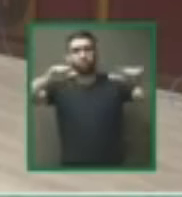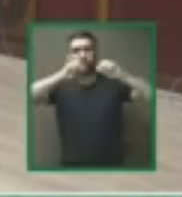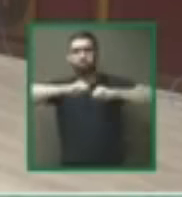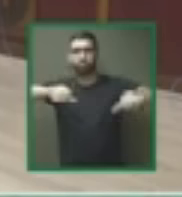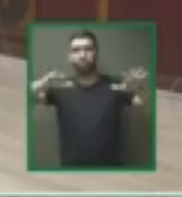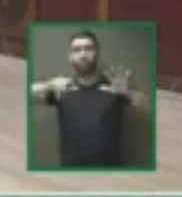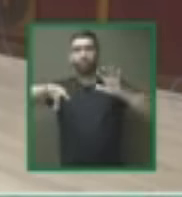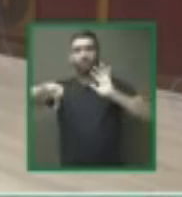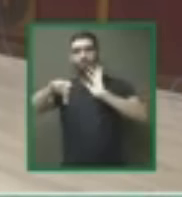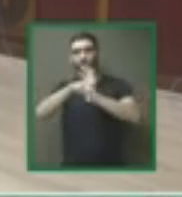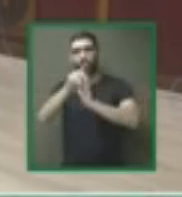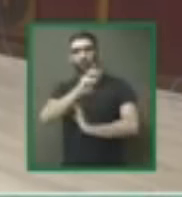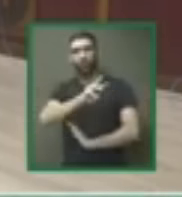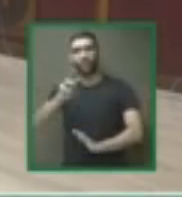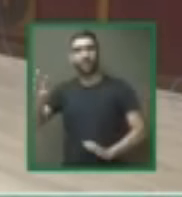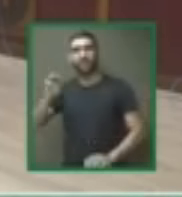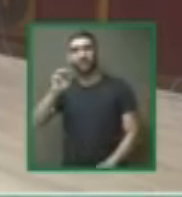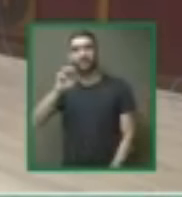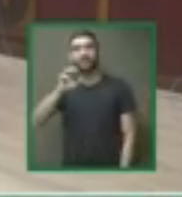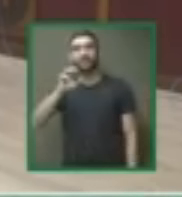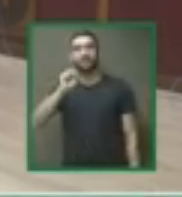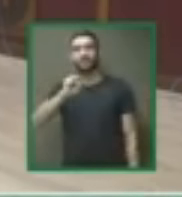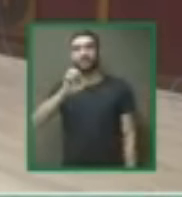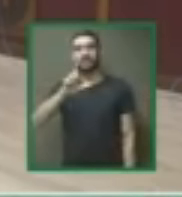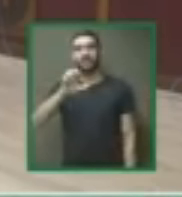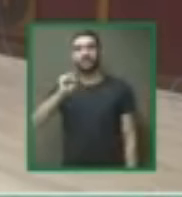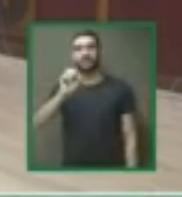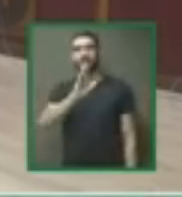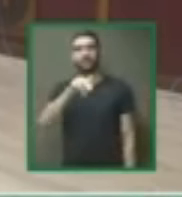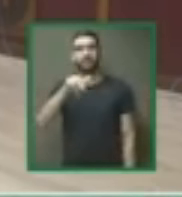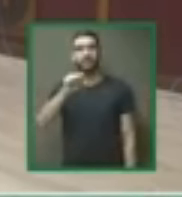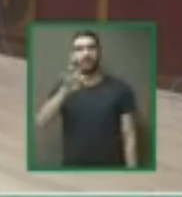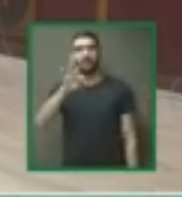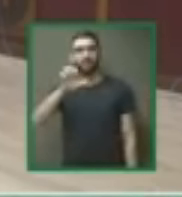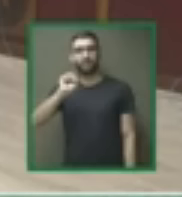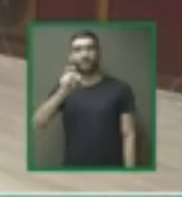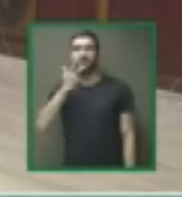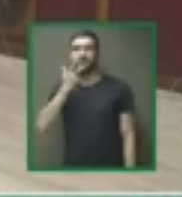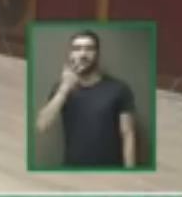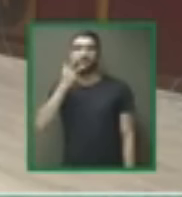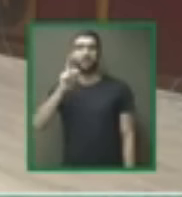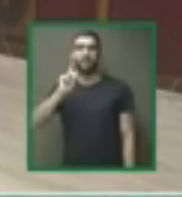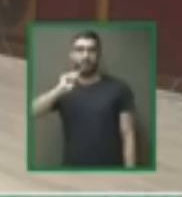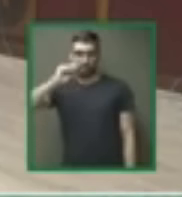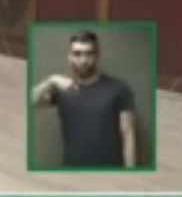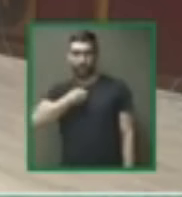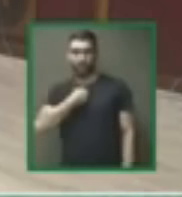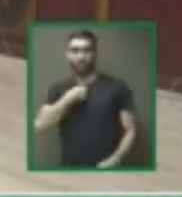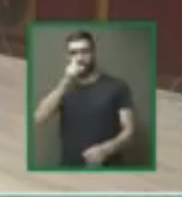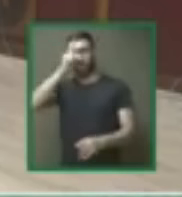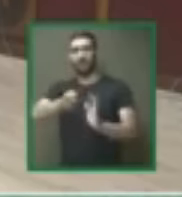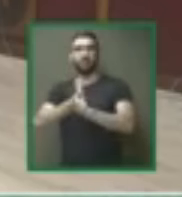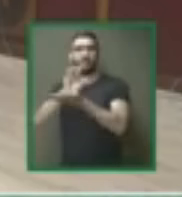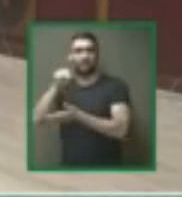noticiada pelo Célio Nafes, onde ele citava o meu nome, com medo da minha integridade física dos